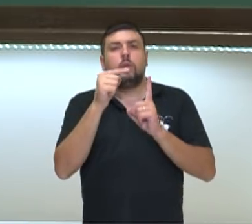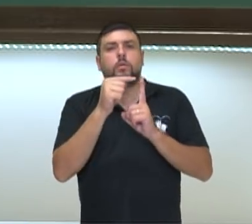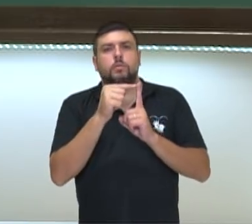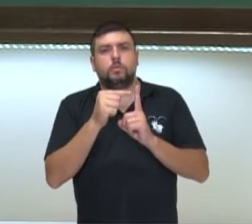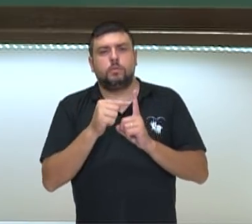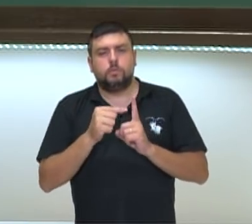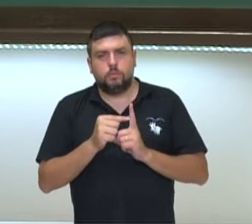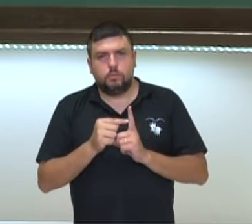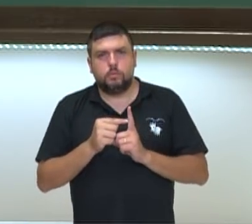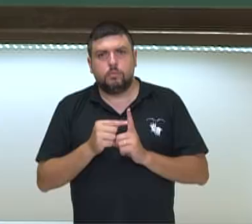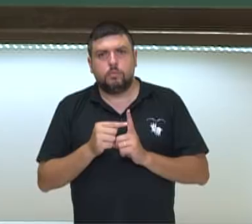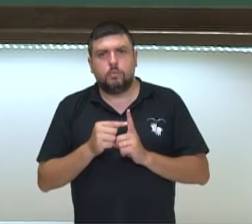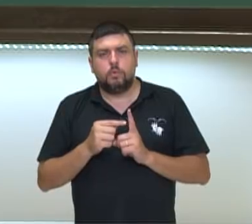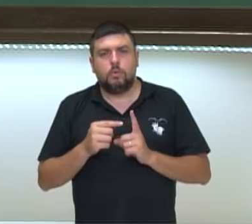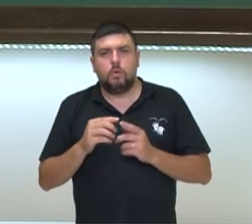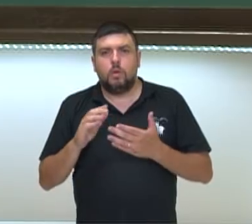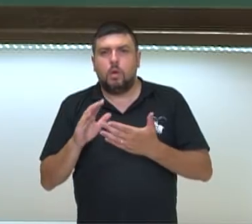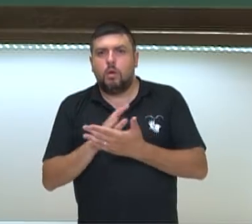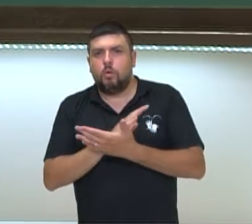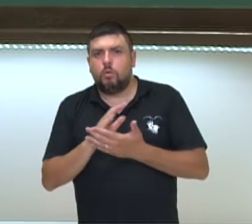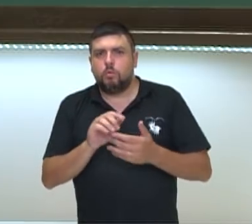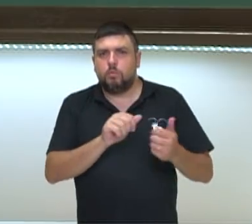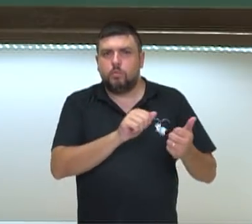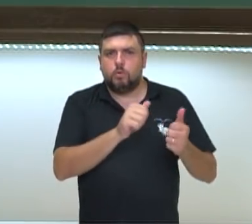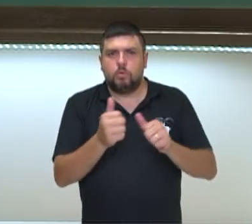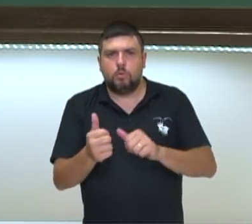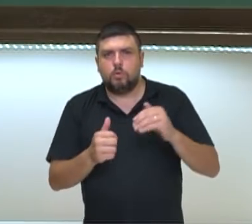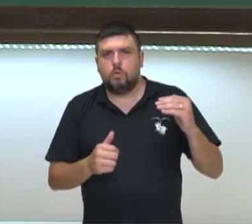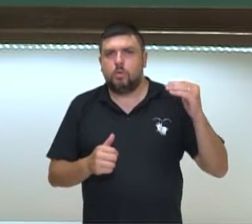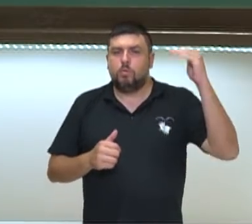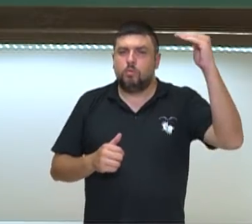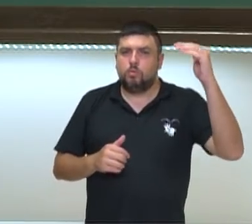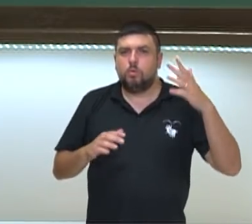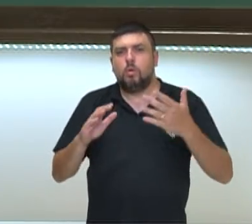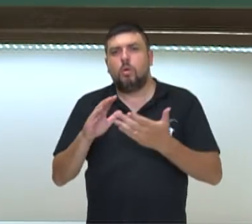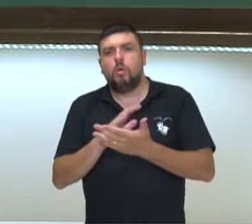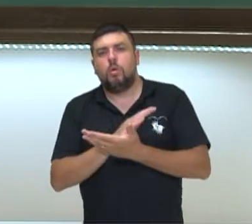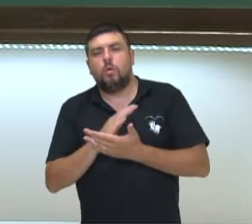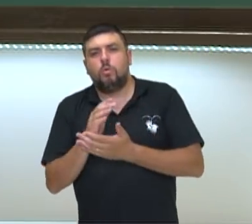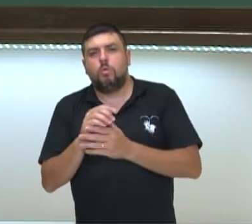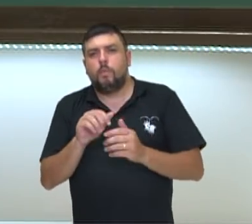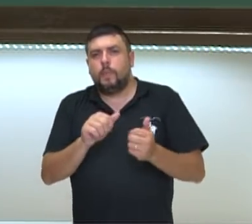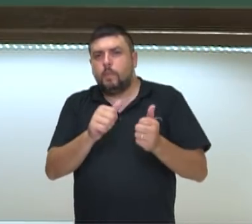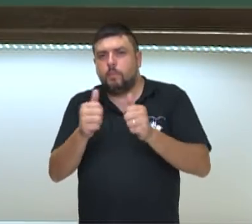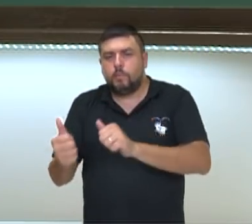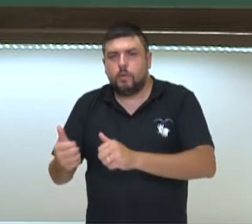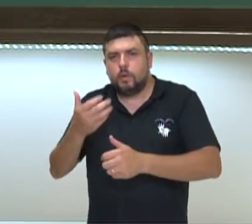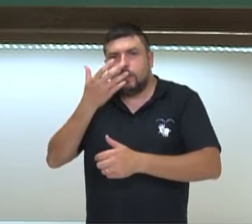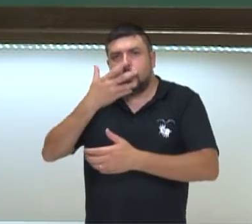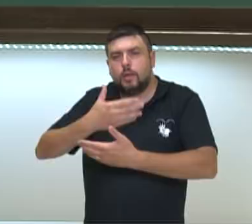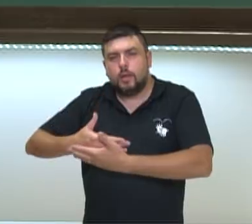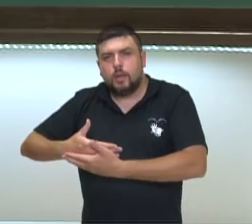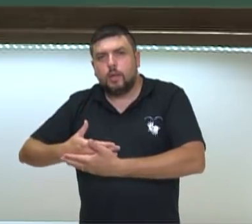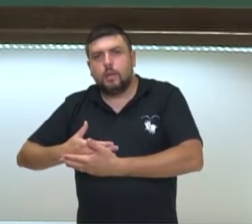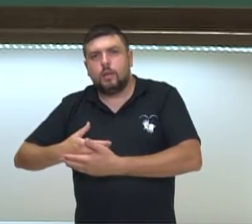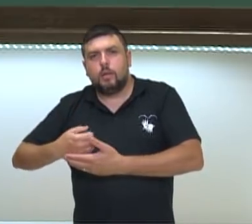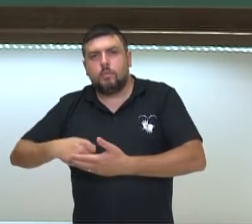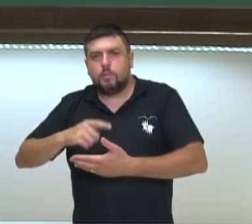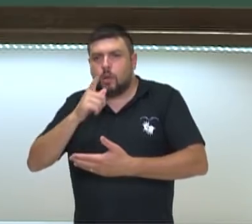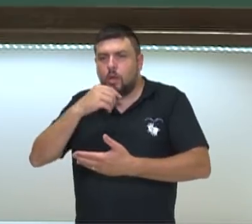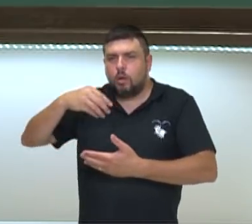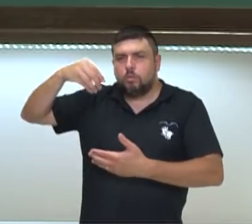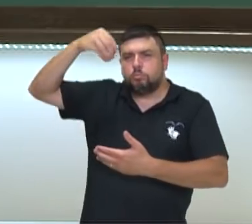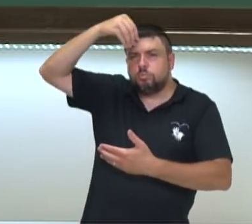tipos, batiza adulto, outro batiza só criança, molha na água, ou tem que ser num rio, corta o